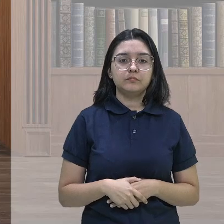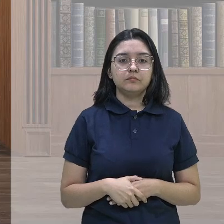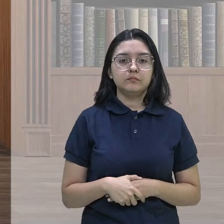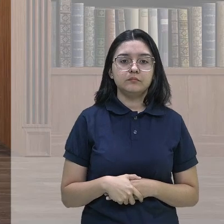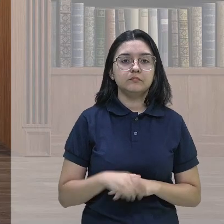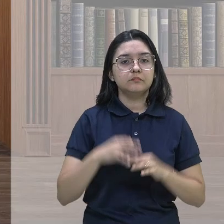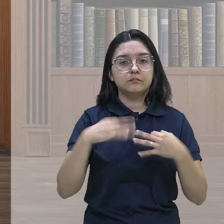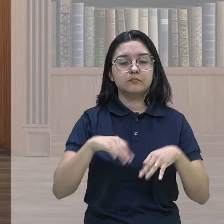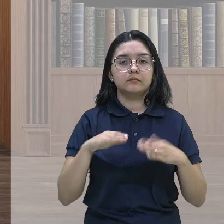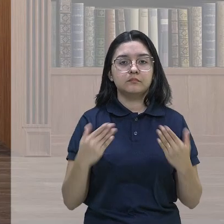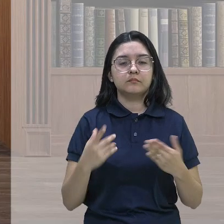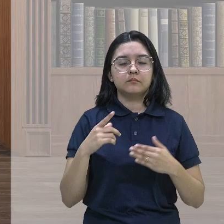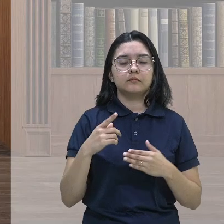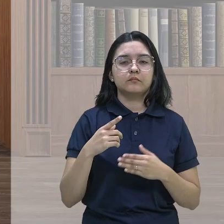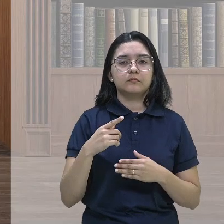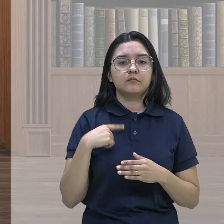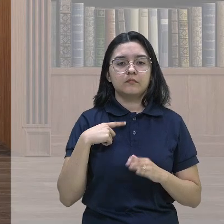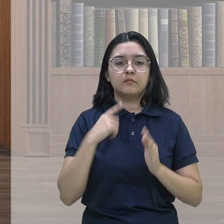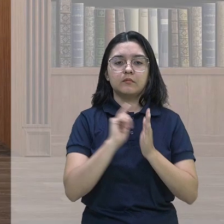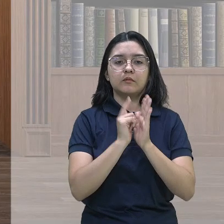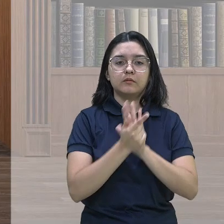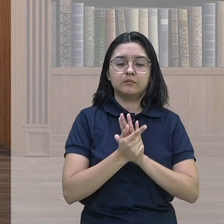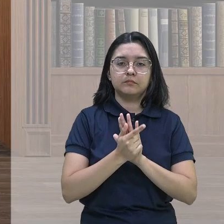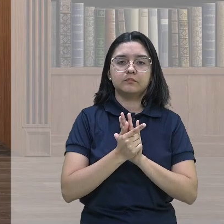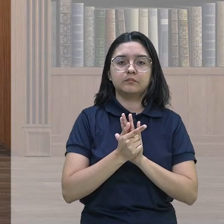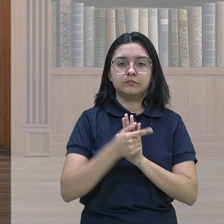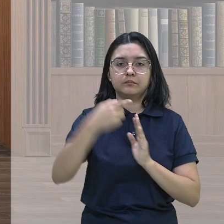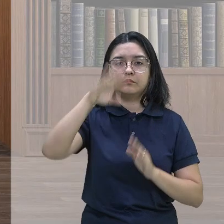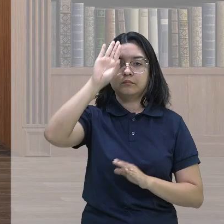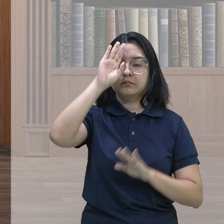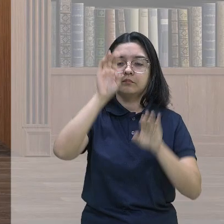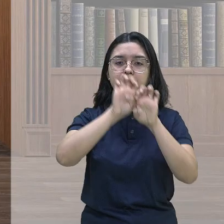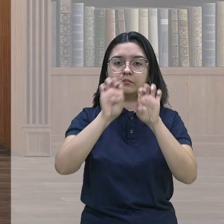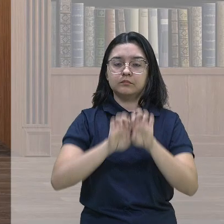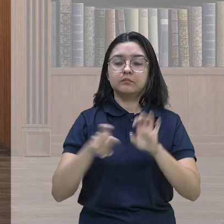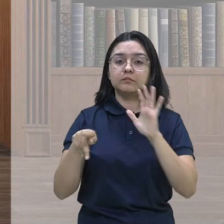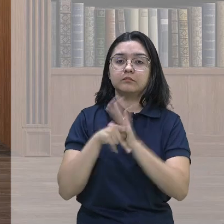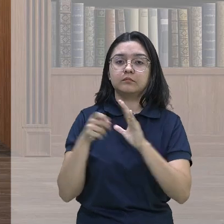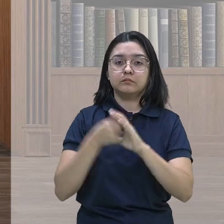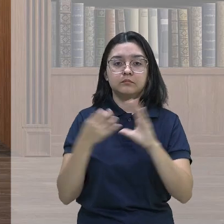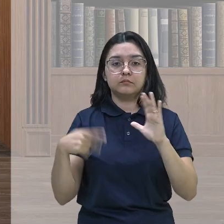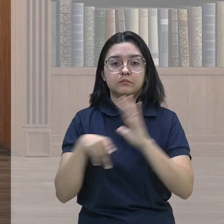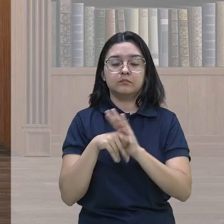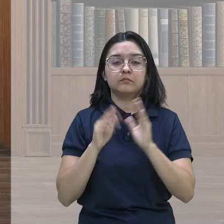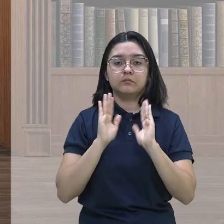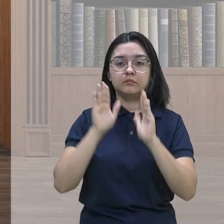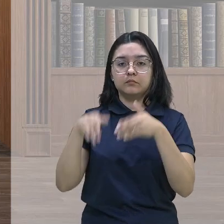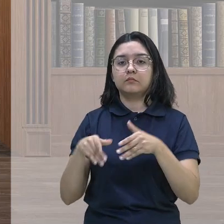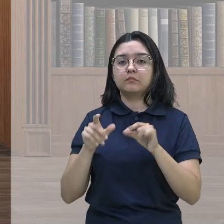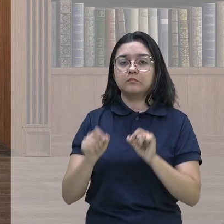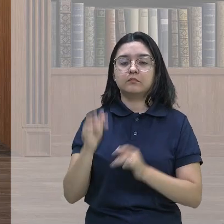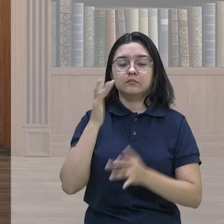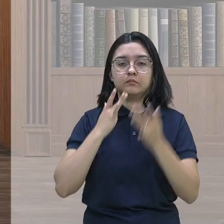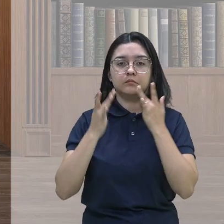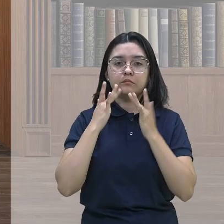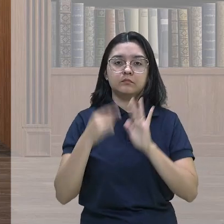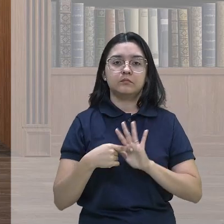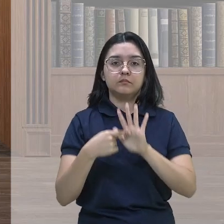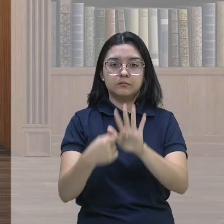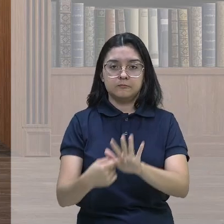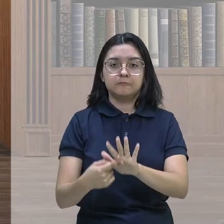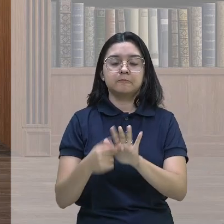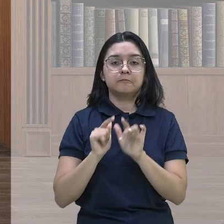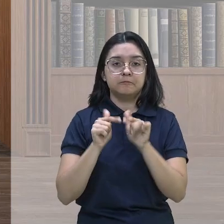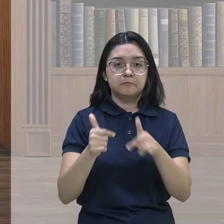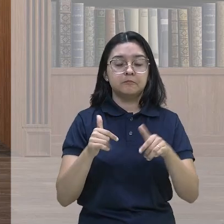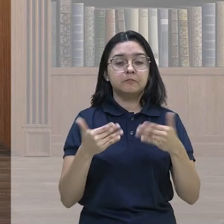Então, a gente viu aí mais um gênero literário com uma estrutura muito específica, que já é voltado para o teatro, para a ação cênica.